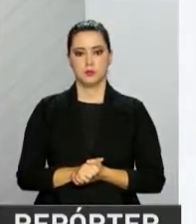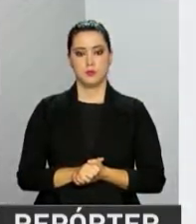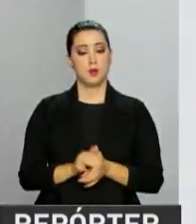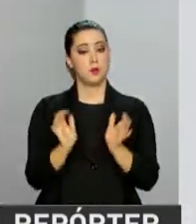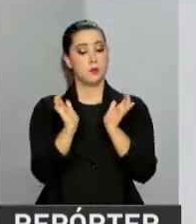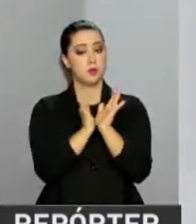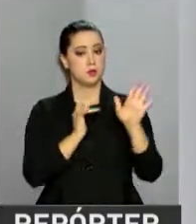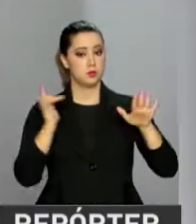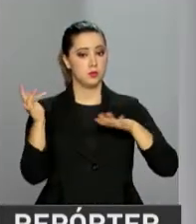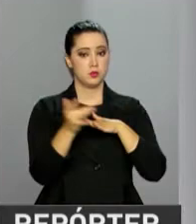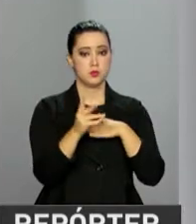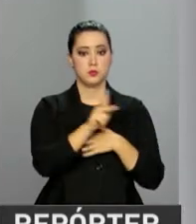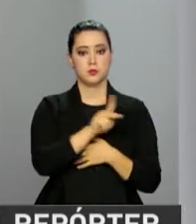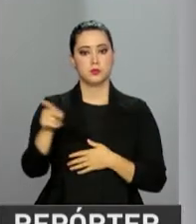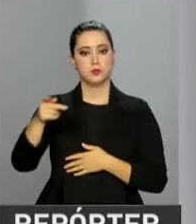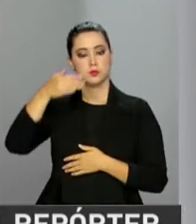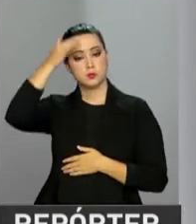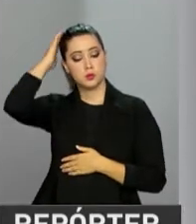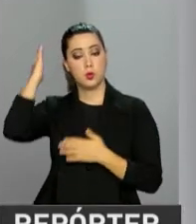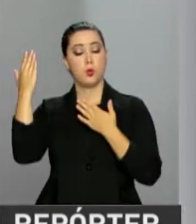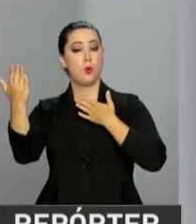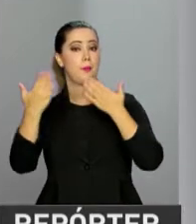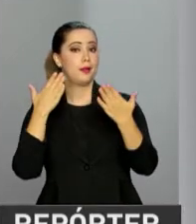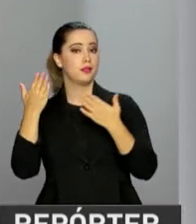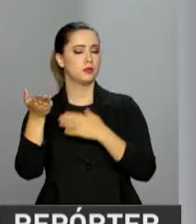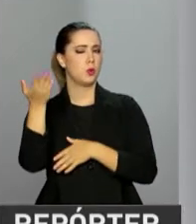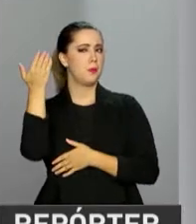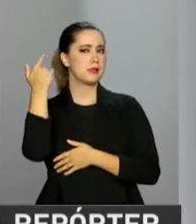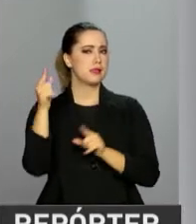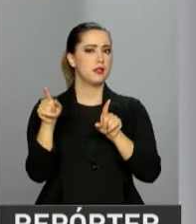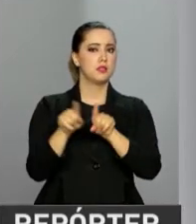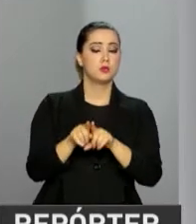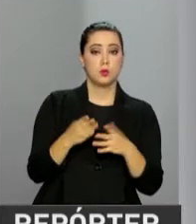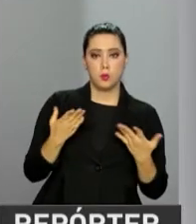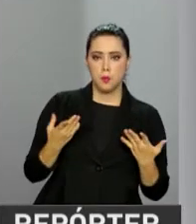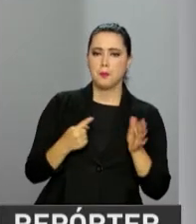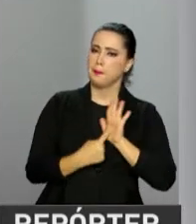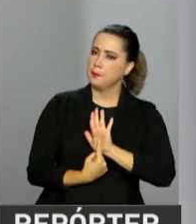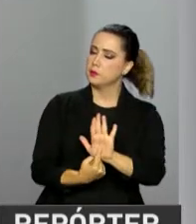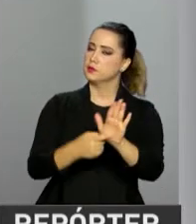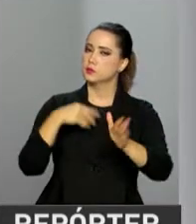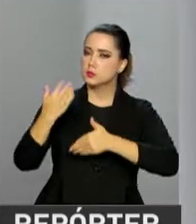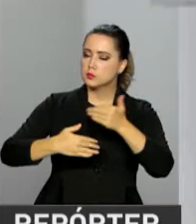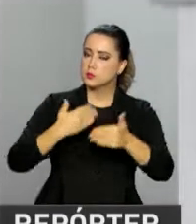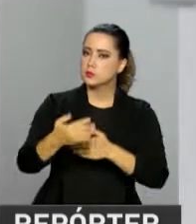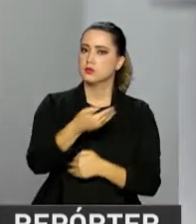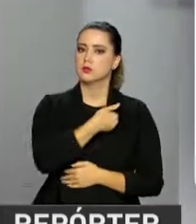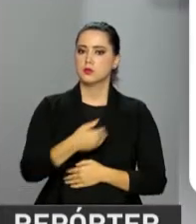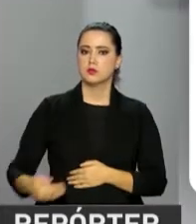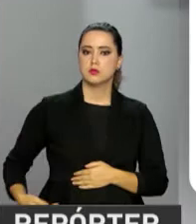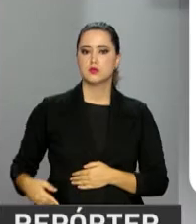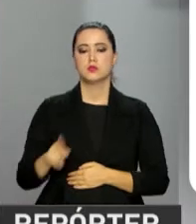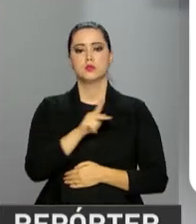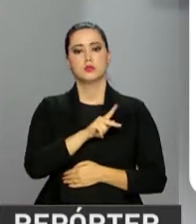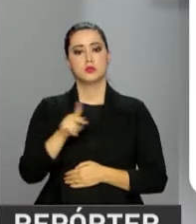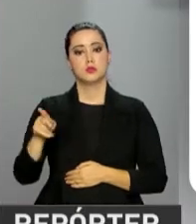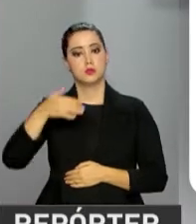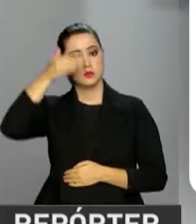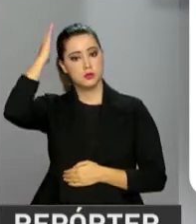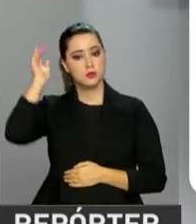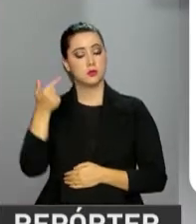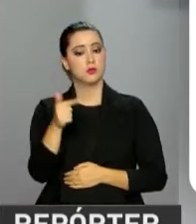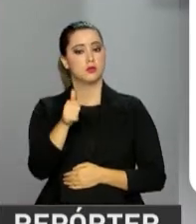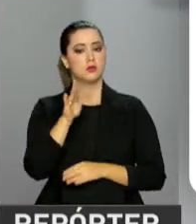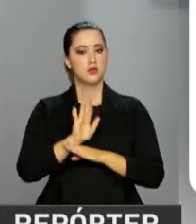redes sociais temer afirmou que a comparação com o passado recente mostra os avanços do governo segundo o presidente sem o